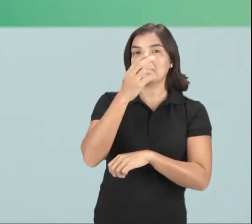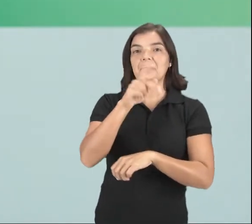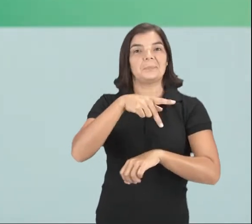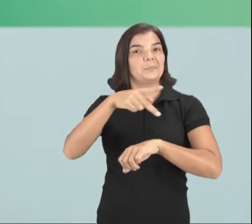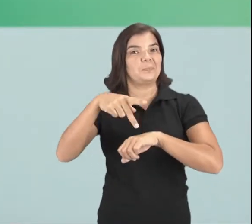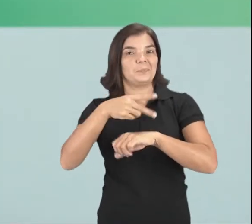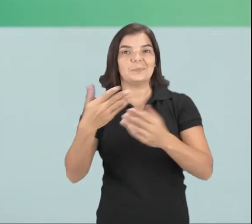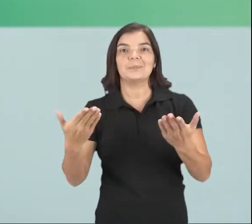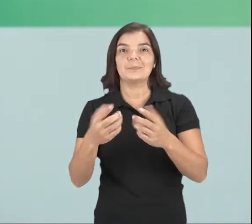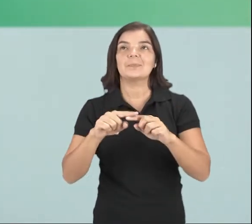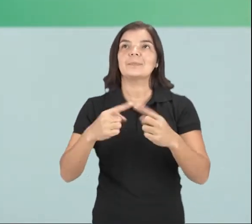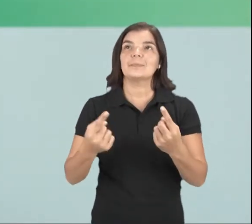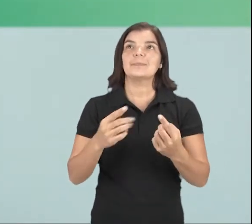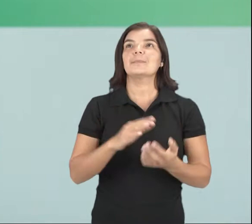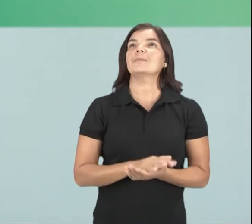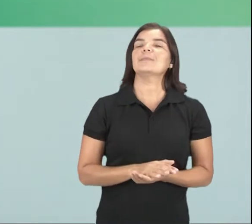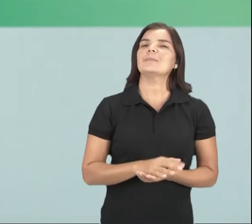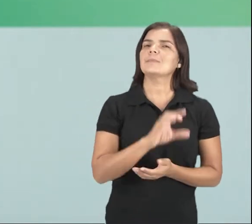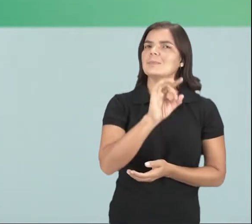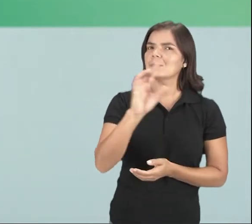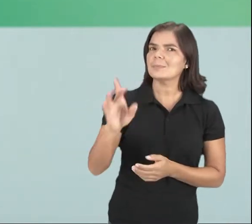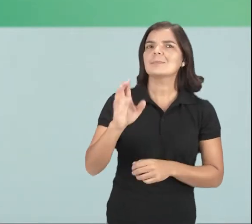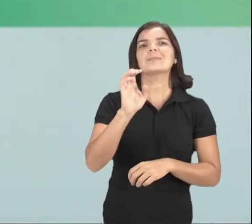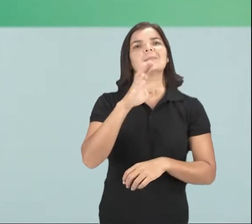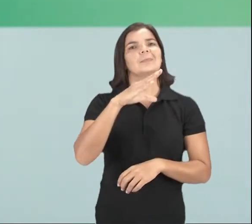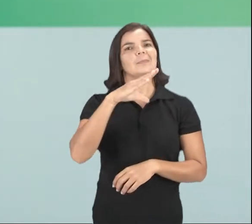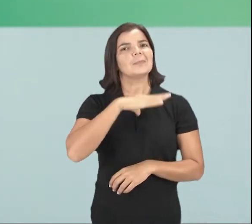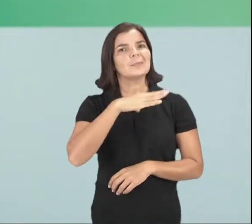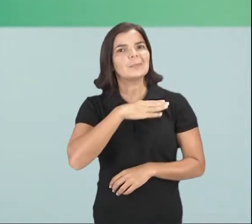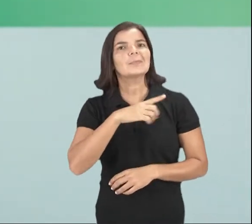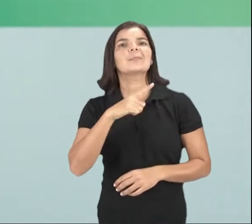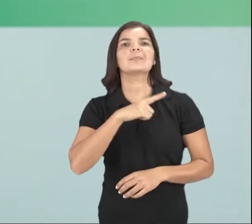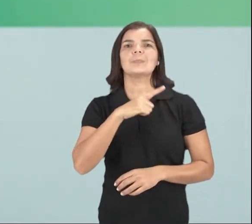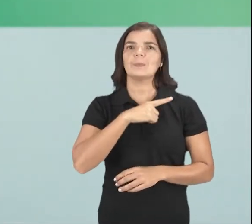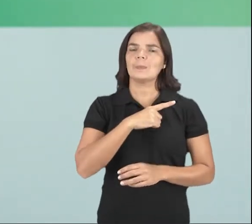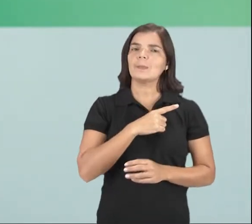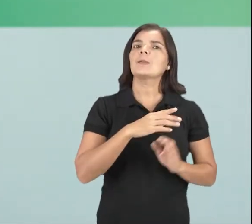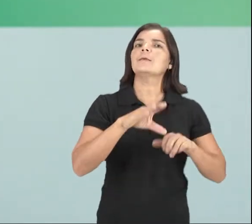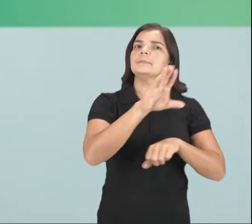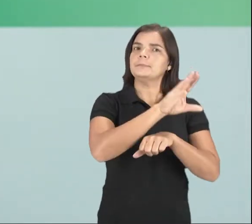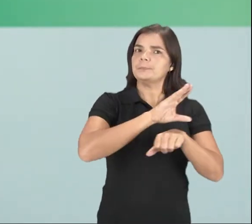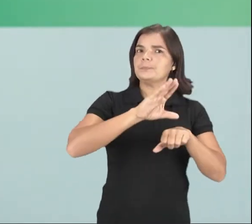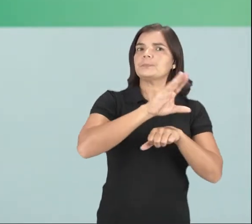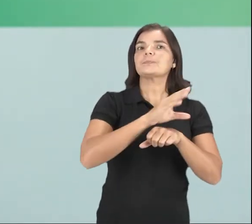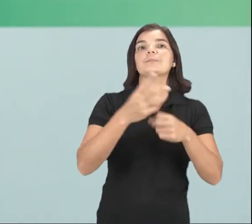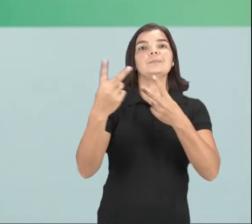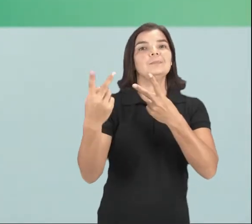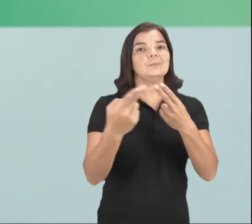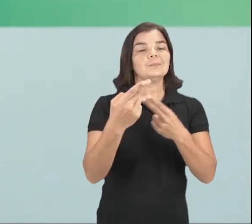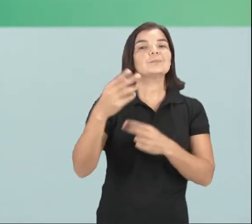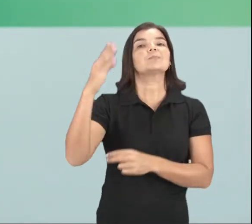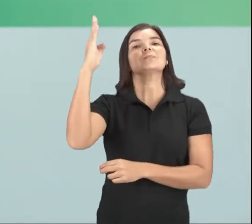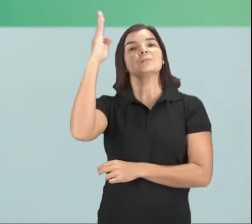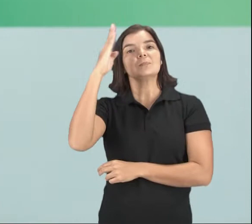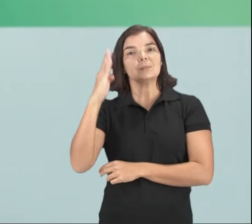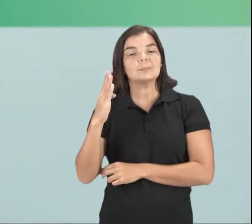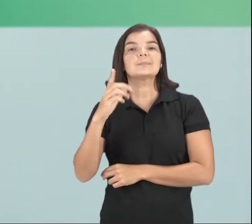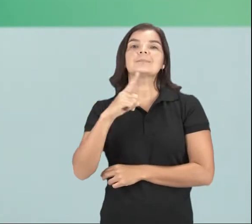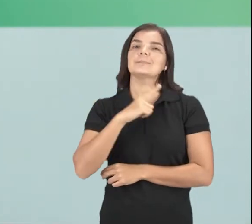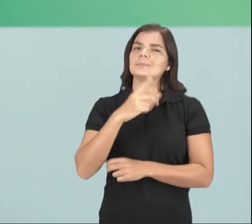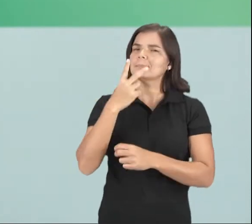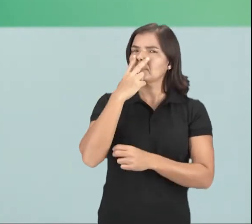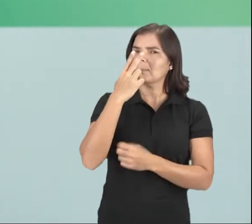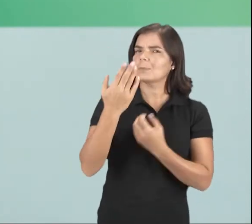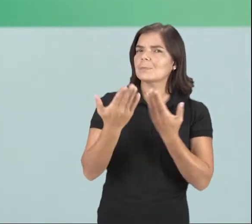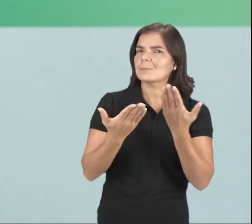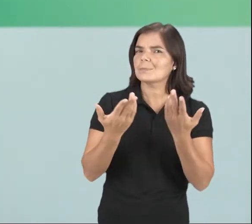da atualidade, mas cada cidade da Grécia tinha a sua constituição, como o Brasil tem a sua constituição. Então é mais ou menos